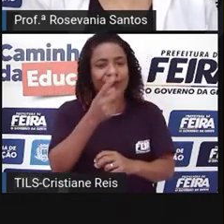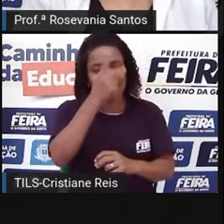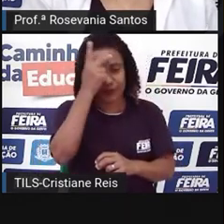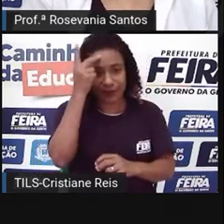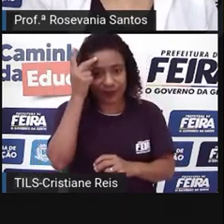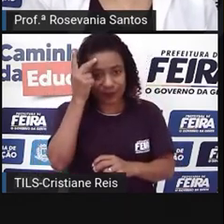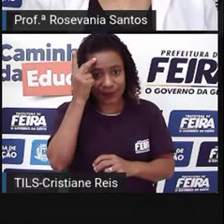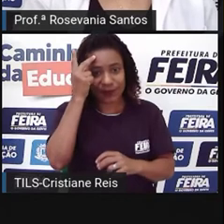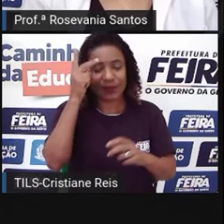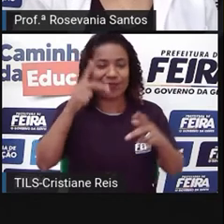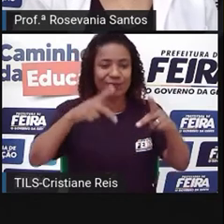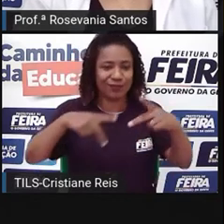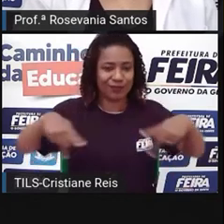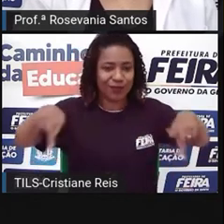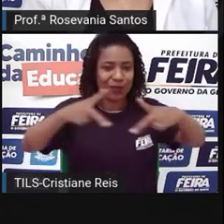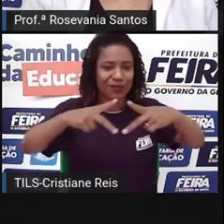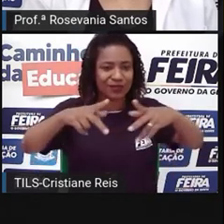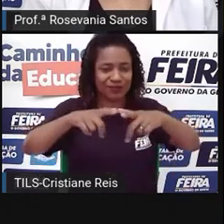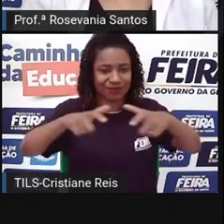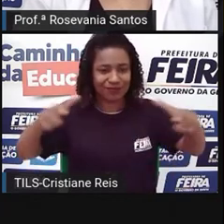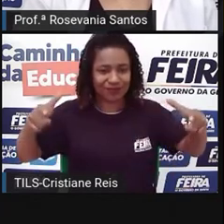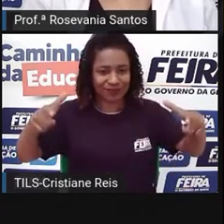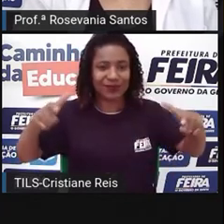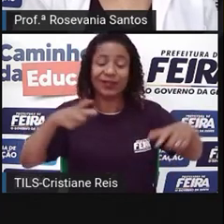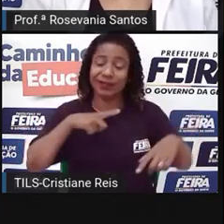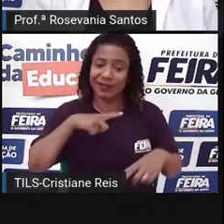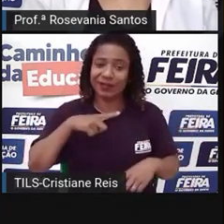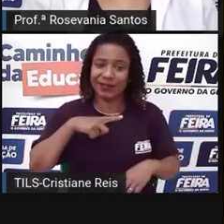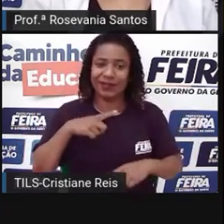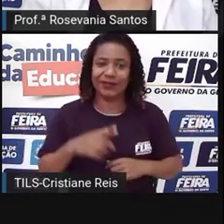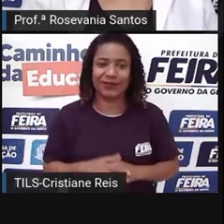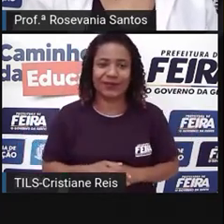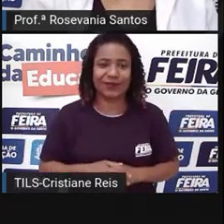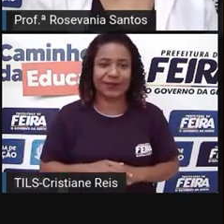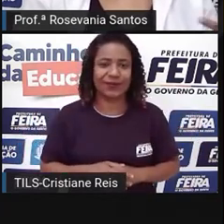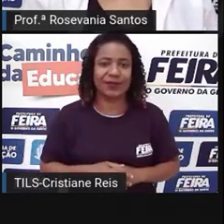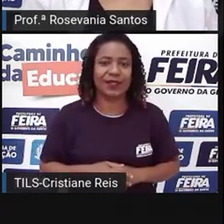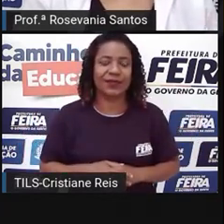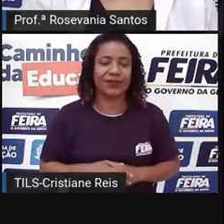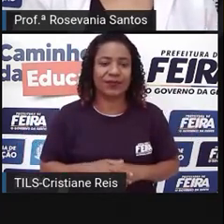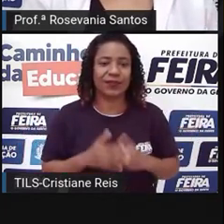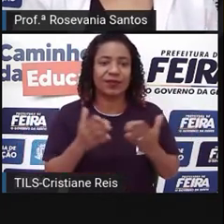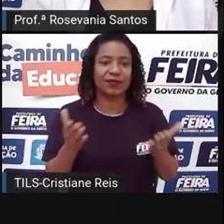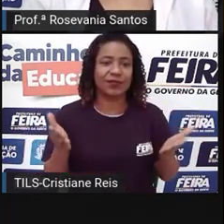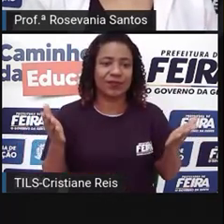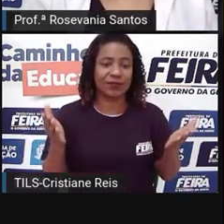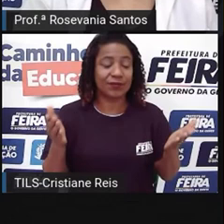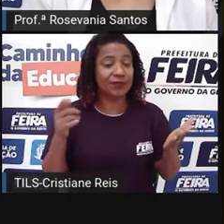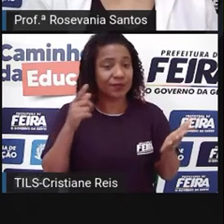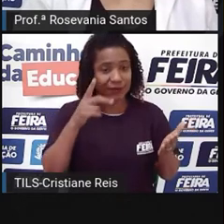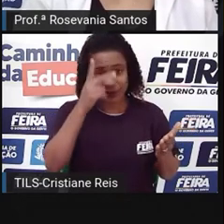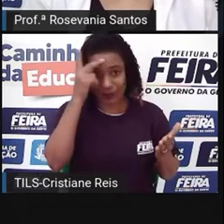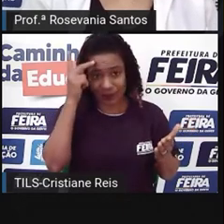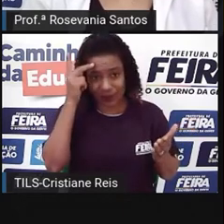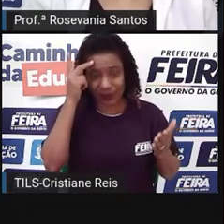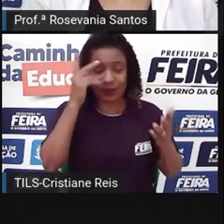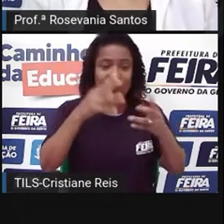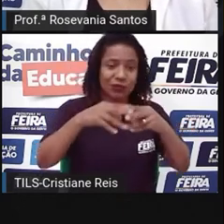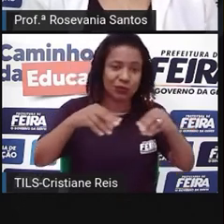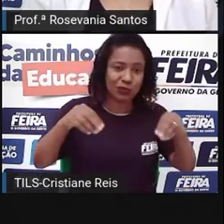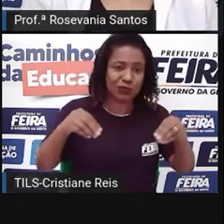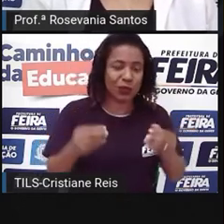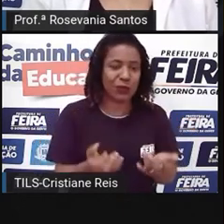quantidade maior de população. Então, são aquelas pessoas, né, que possuem, bora dizer assim, né, o lugar que tem mais gente que possui solos